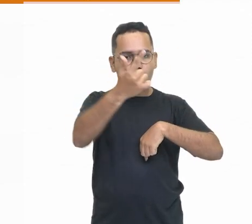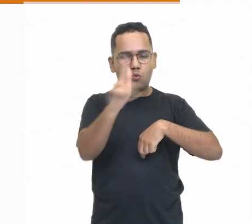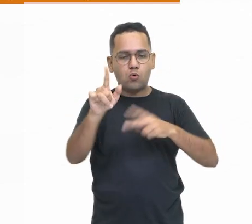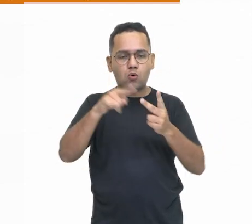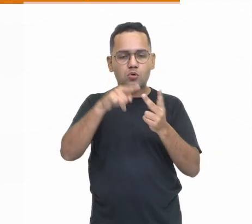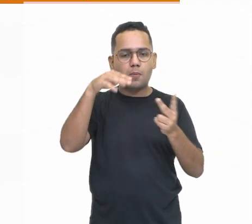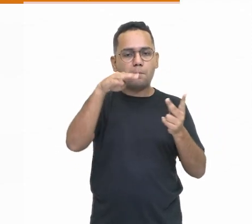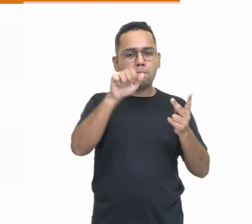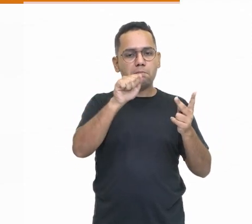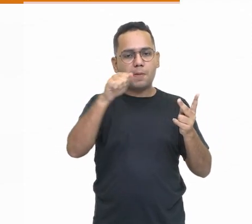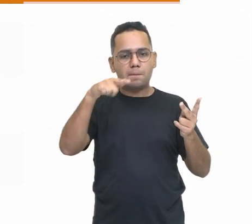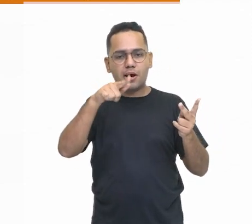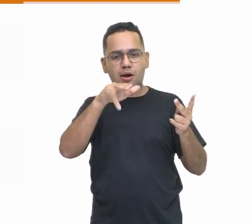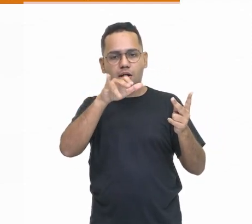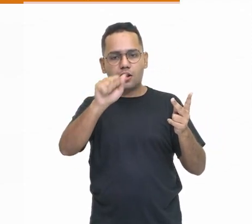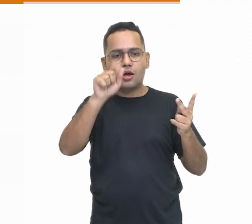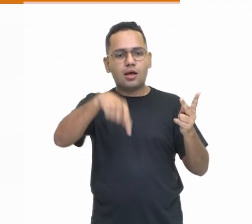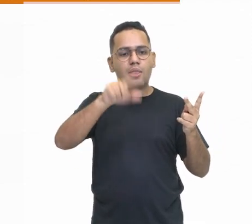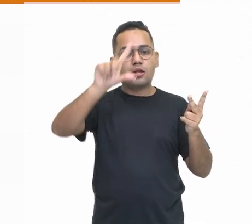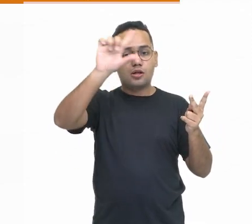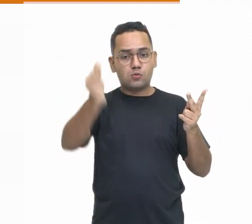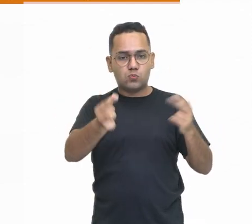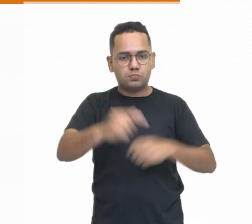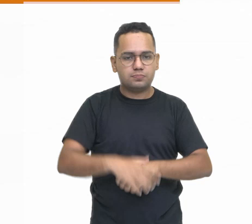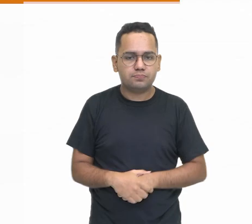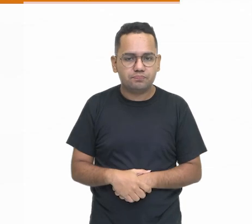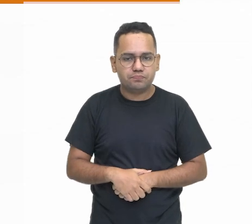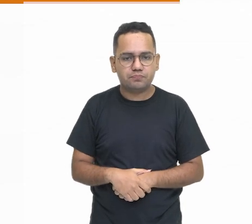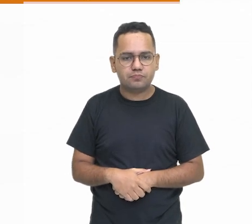da lua. Eles acreditavam em um mundo